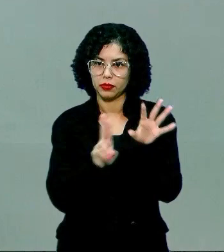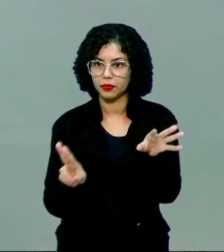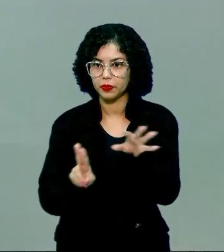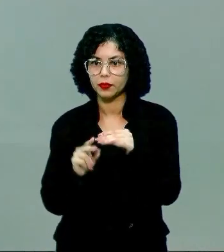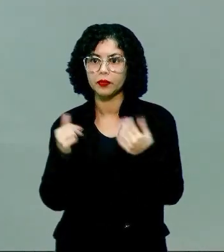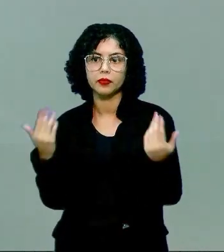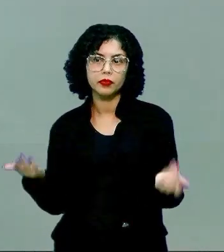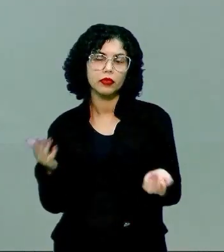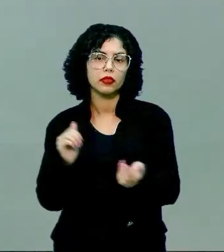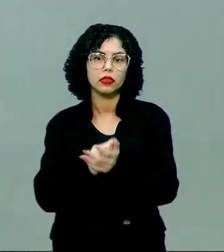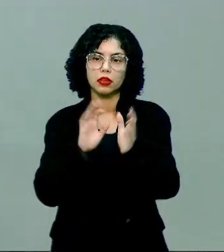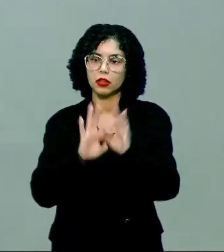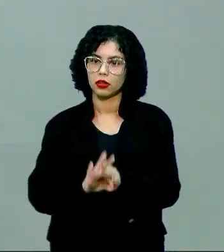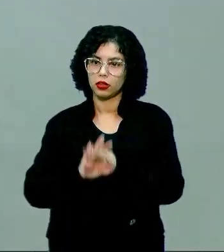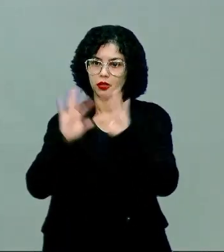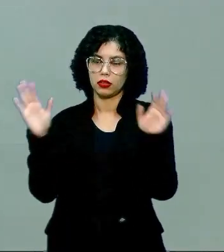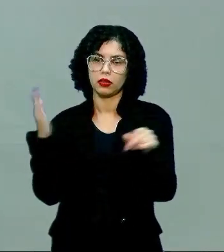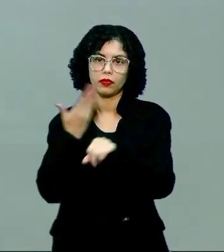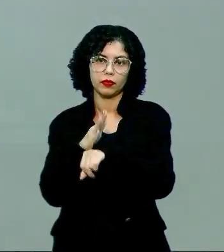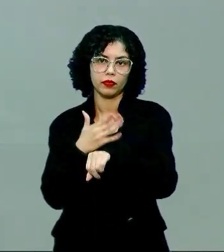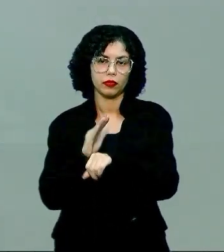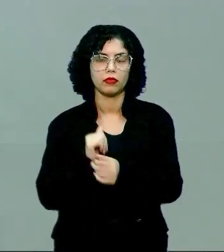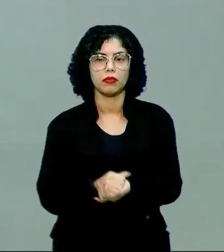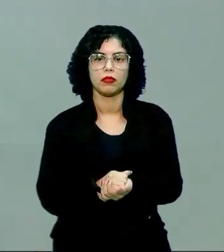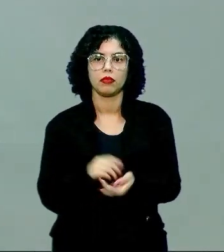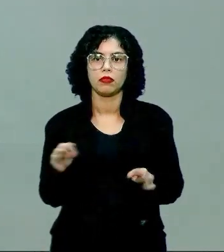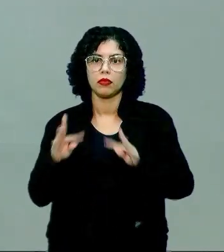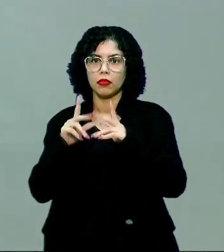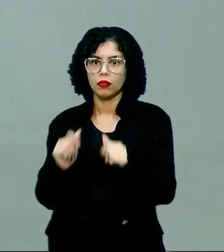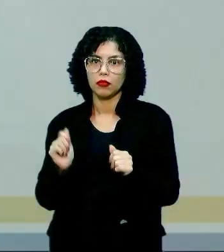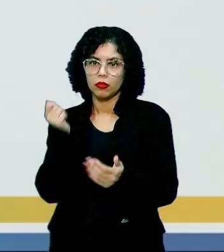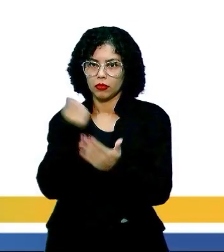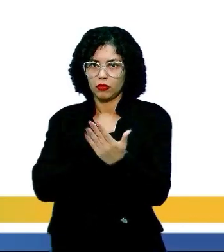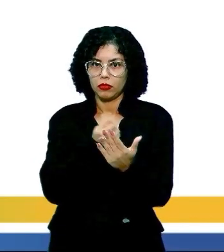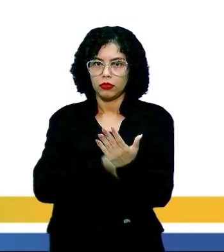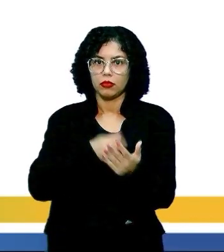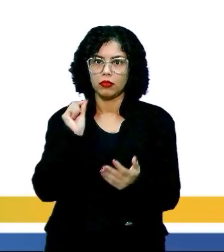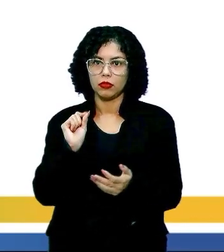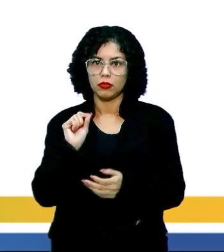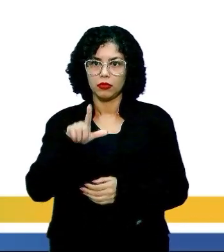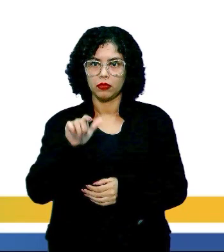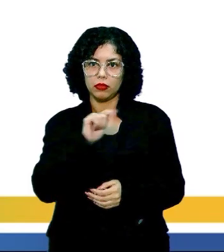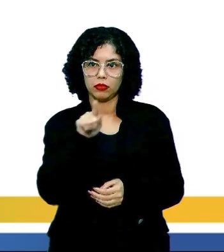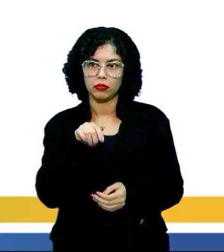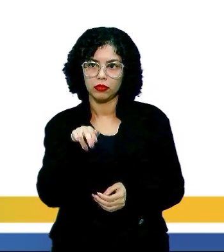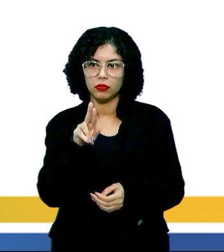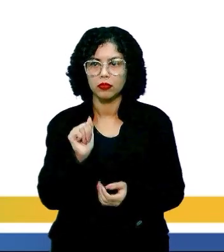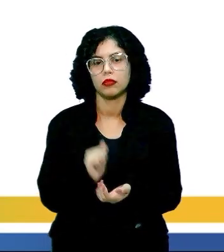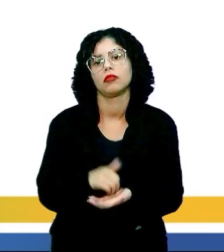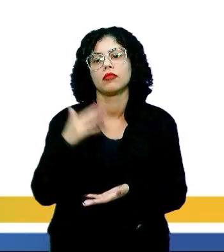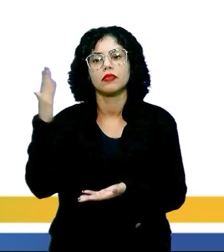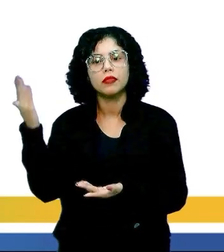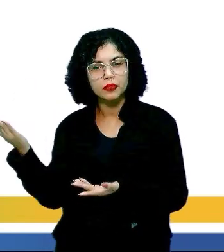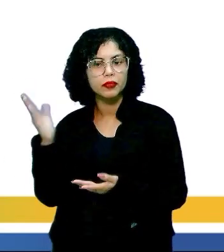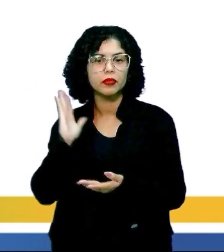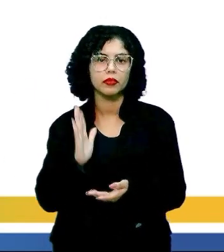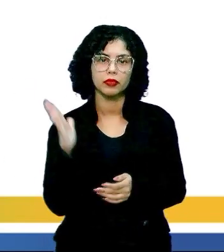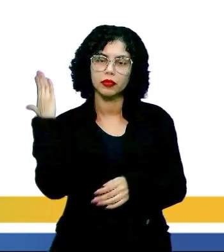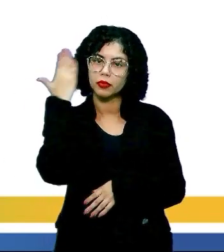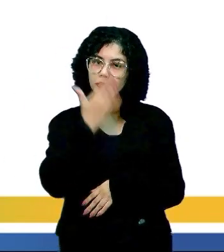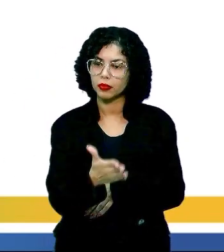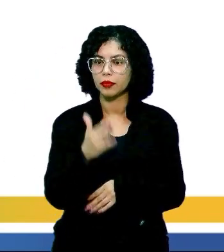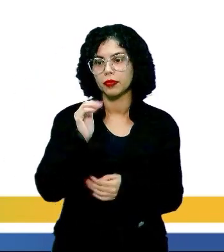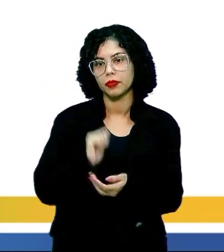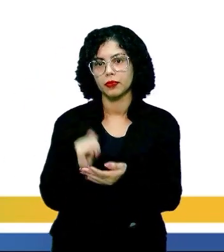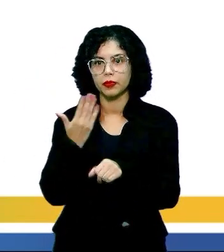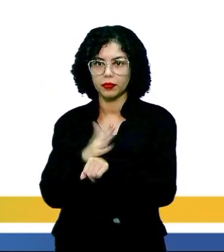nome de livre liberdade prática não estou no momento obrigatório o que que é isso é lazer então aqui a gente já vai fazer esse